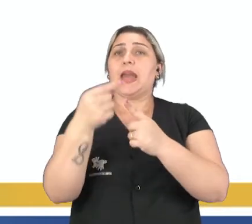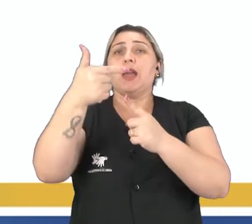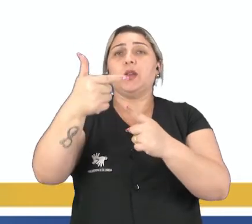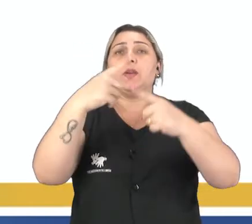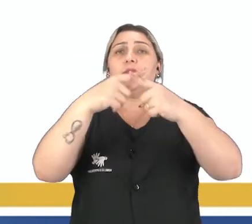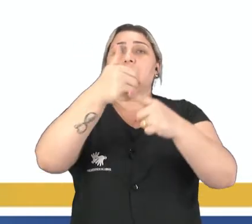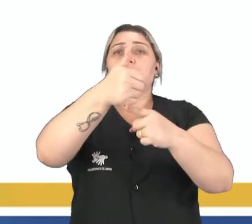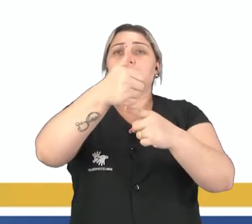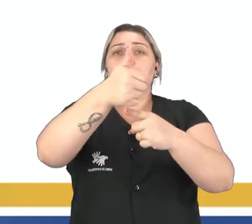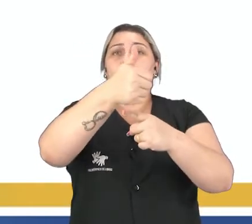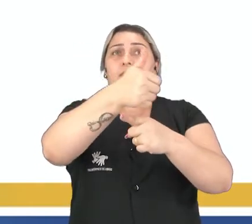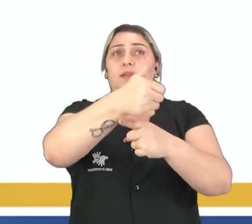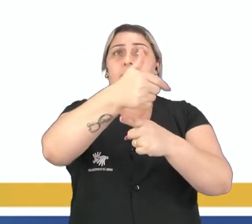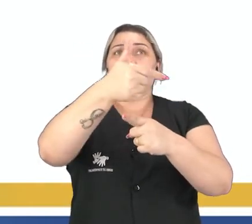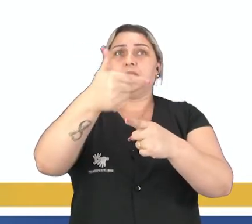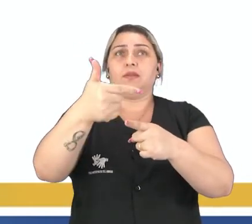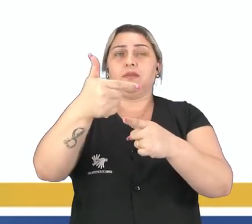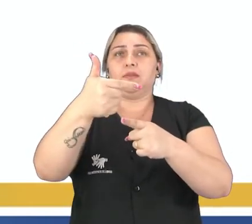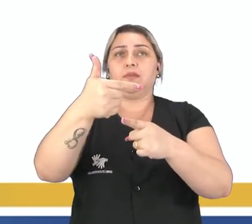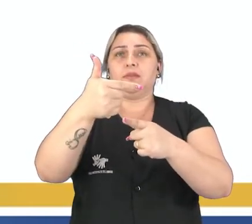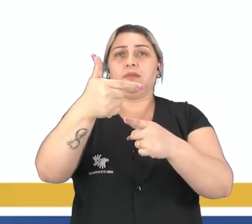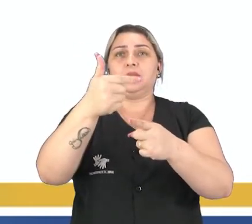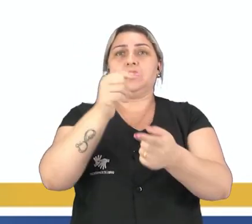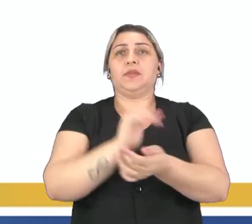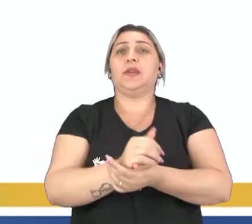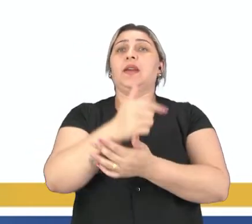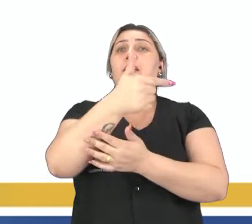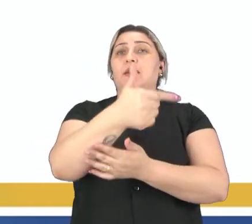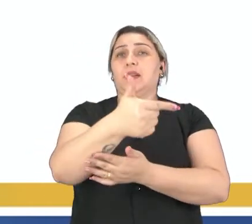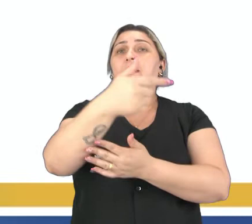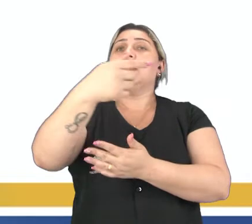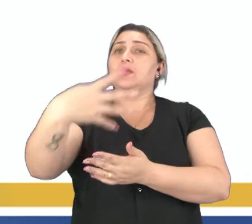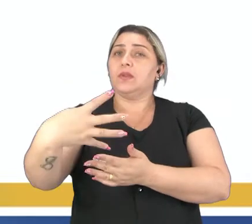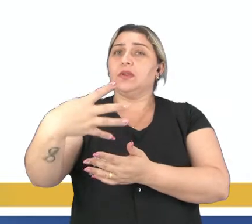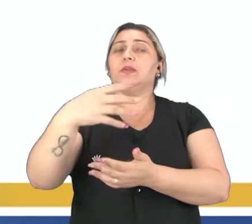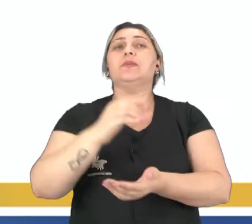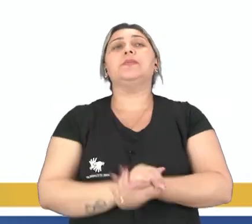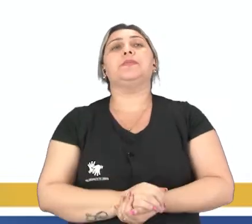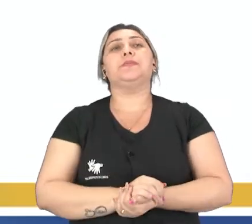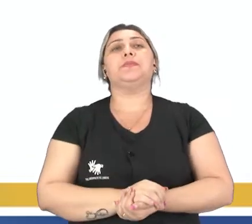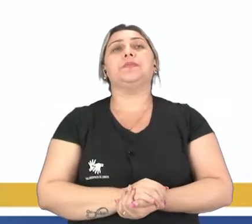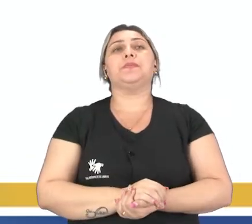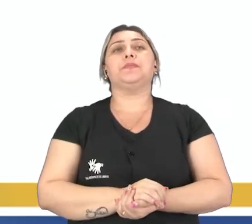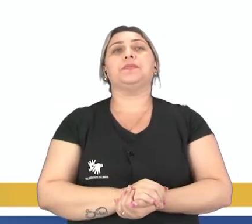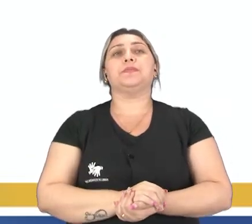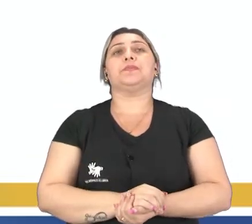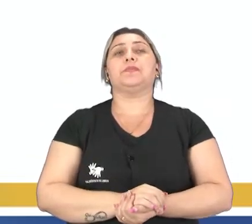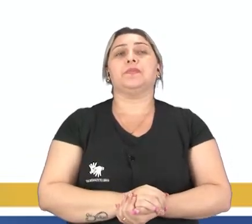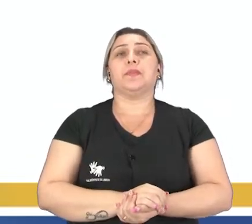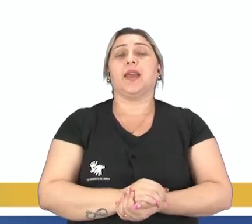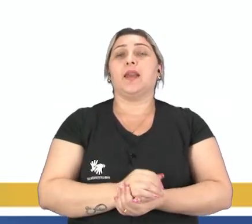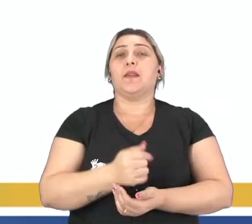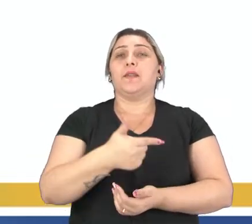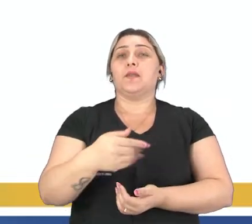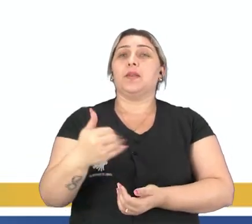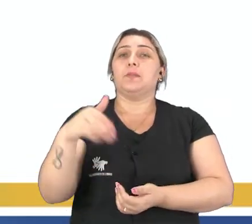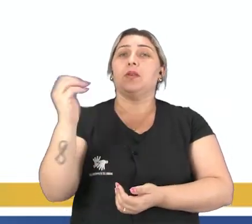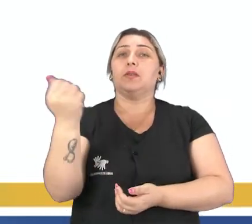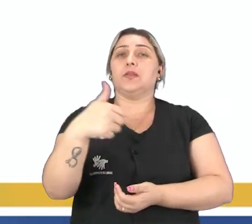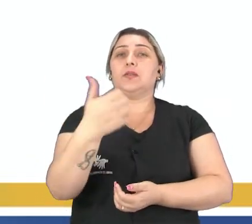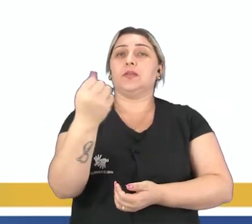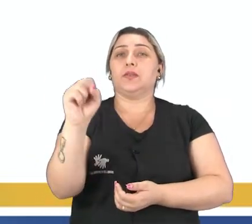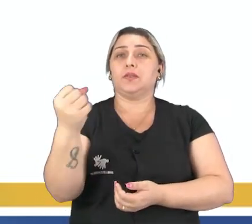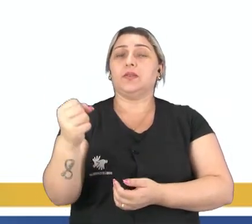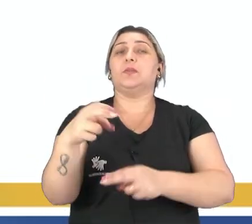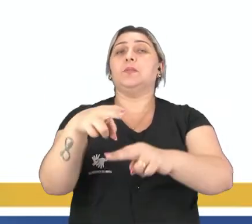se eu fizer 2 vezes o 24, 2 vezes o 12, perdão, vai dar 24. 24 é maior do que o